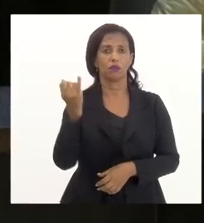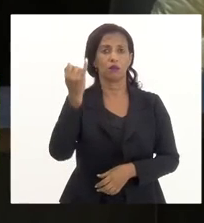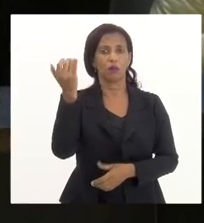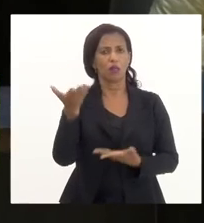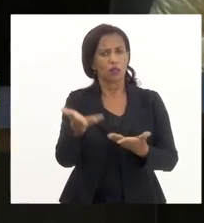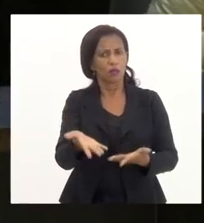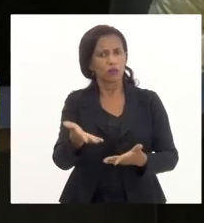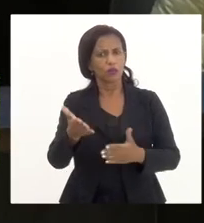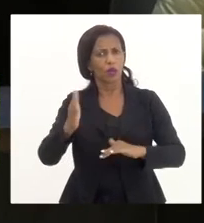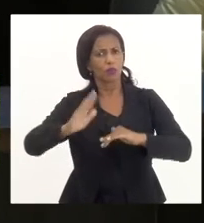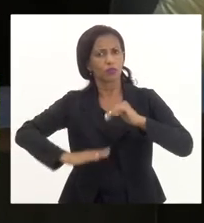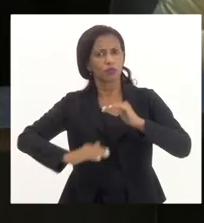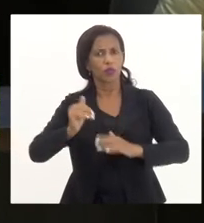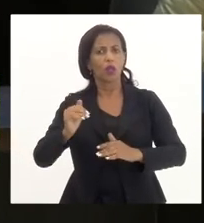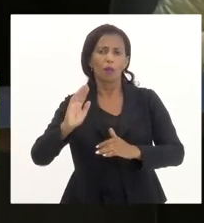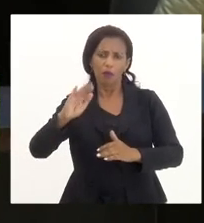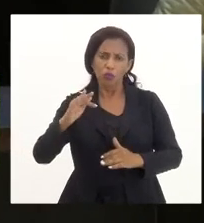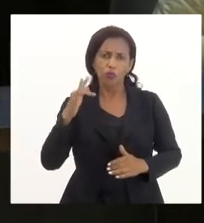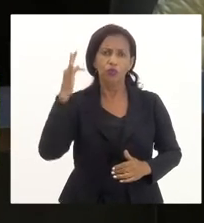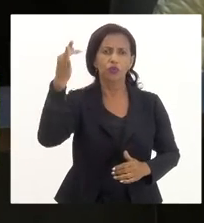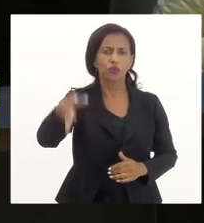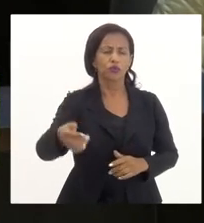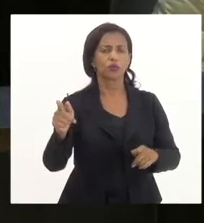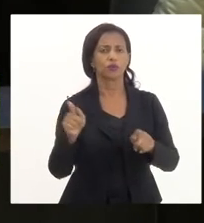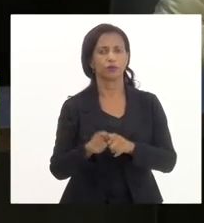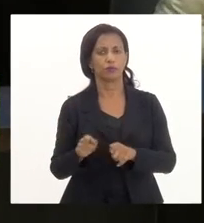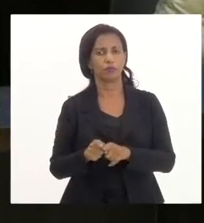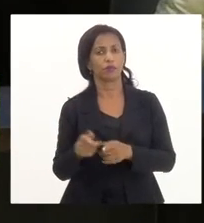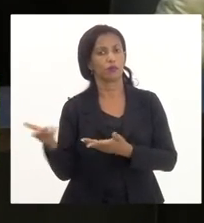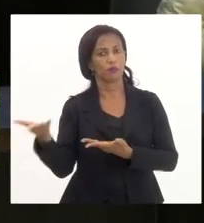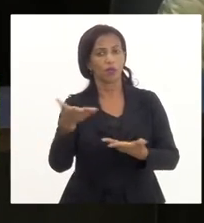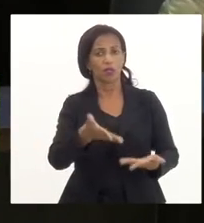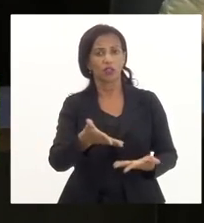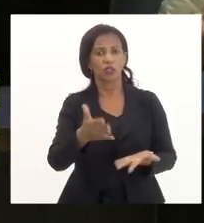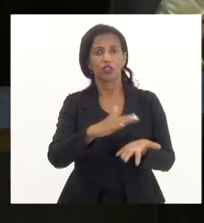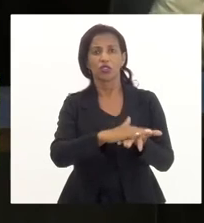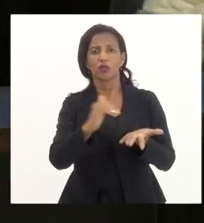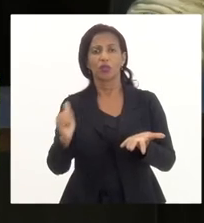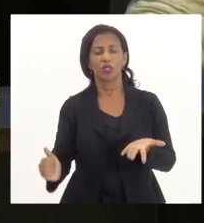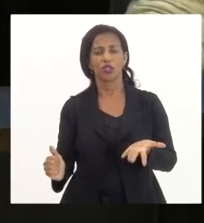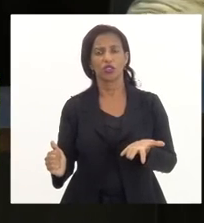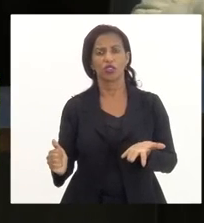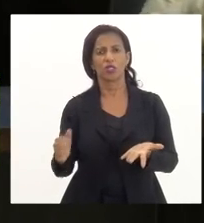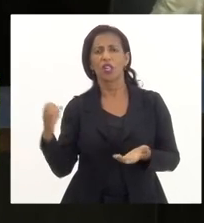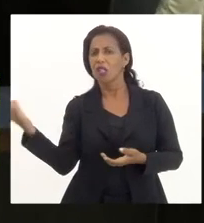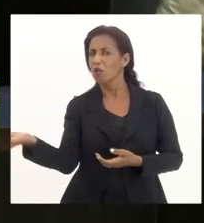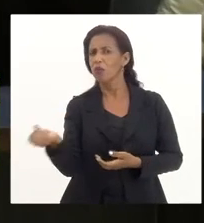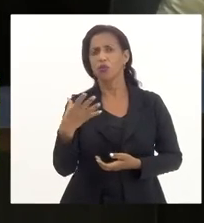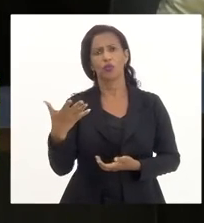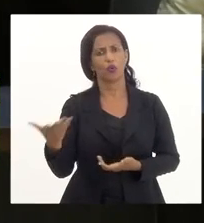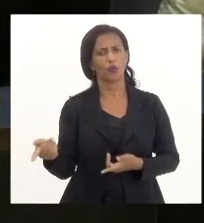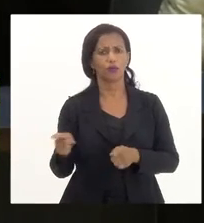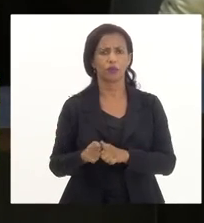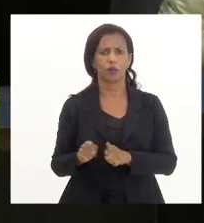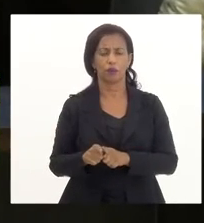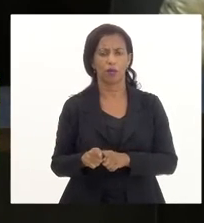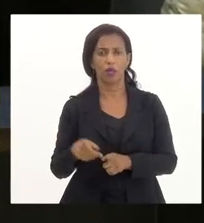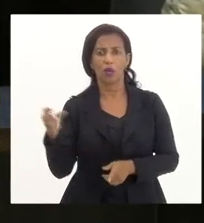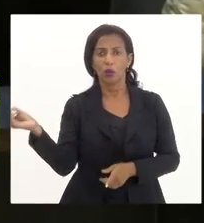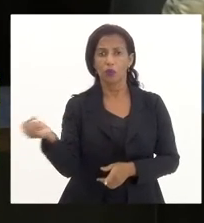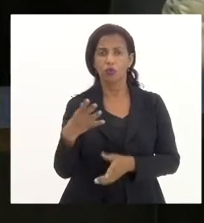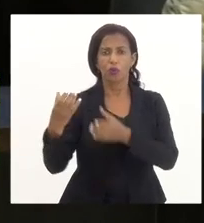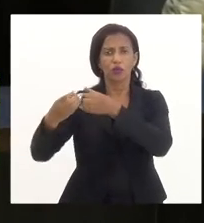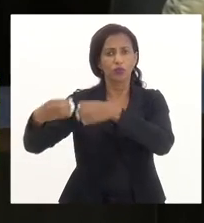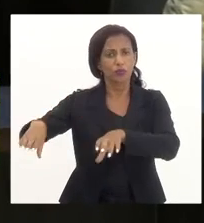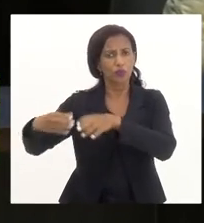não só para servidores de agora mais próximos também que a gente não extinga os treinos nem para os novos servidores para os